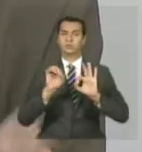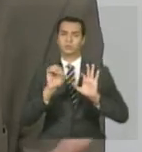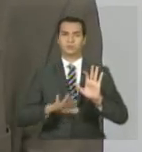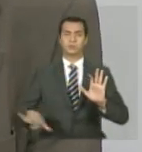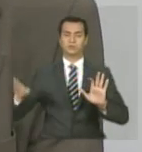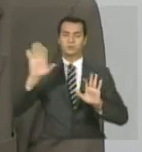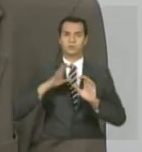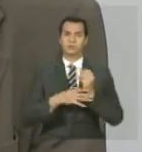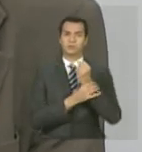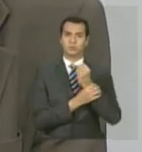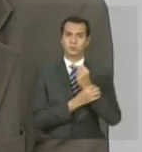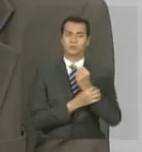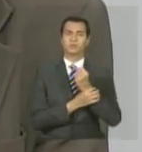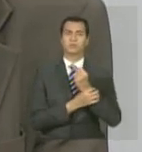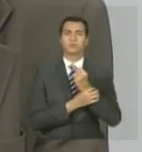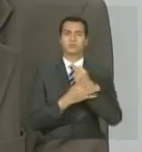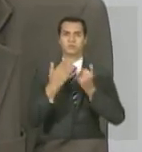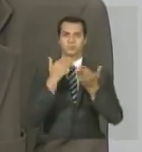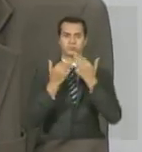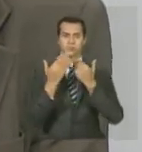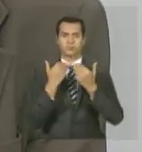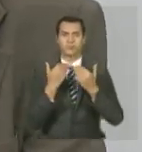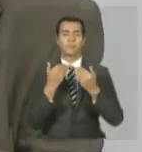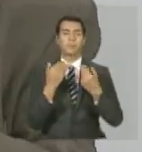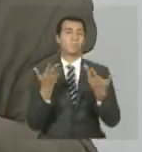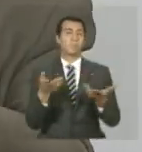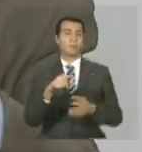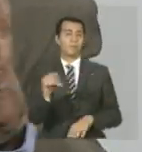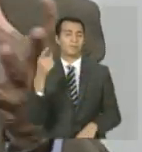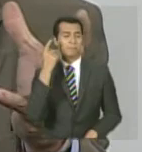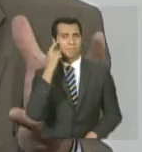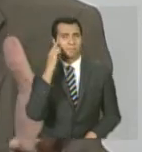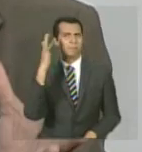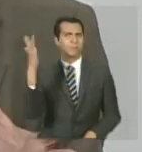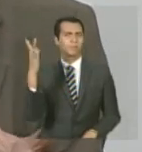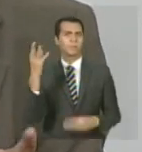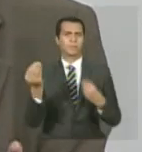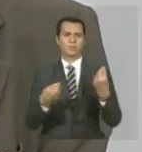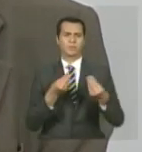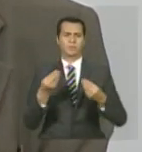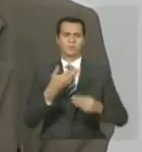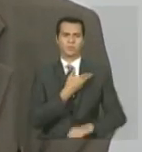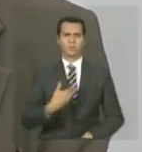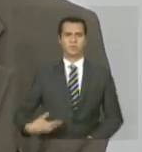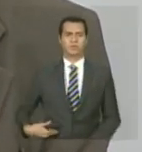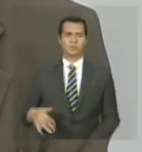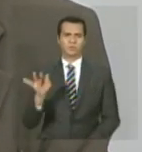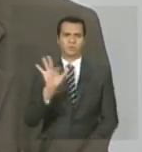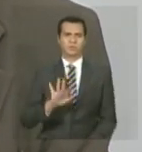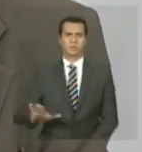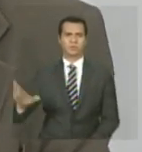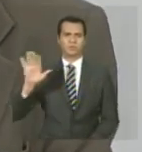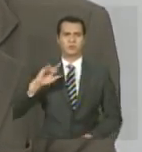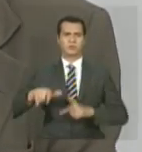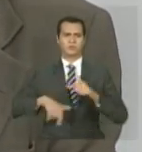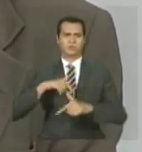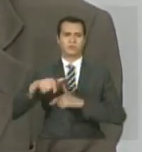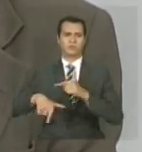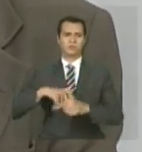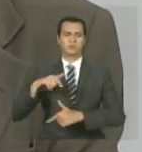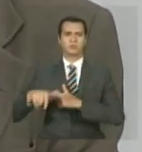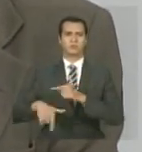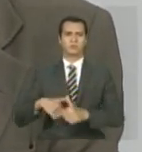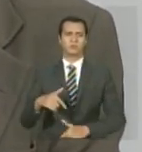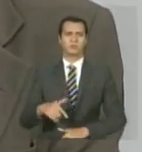enorme ter esse primeiro plano, imagine o conjunto de ações que você tem no governo federal como um todo. É verdade. Nós